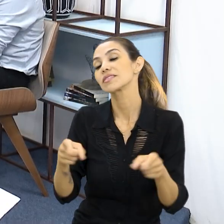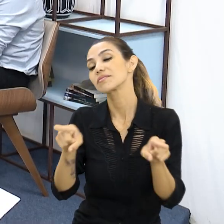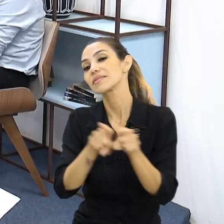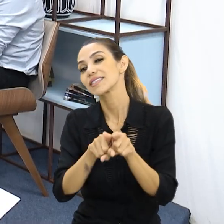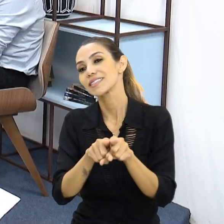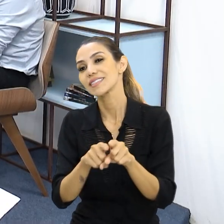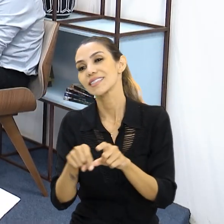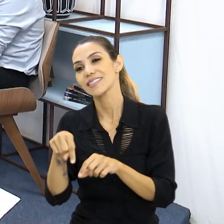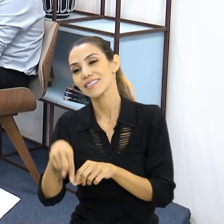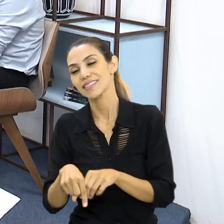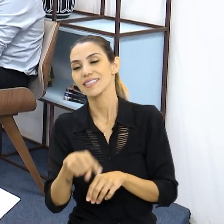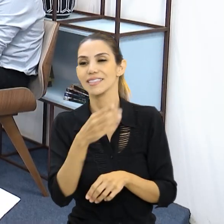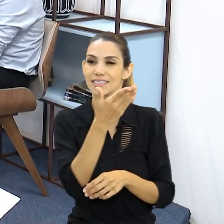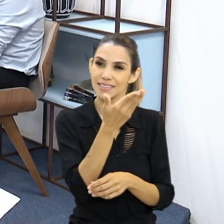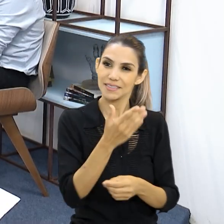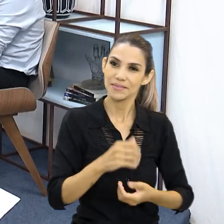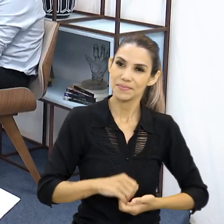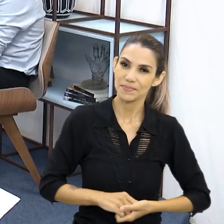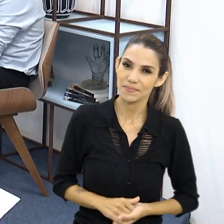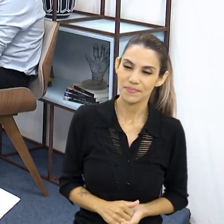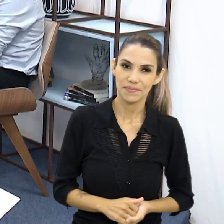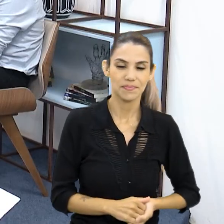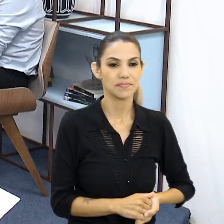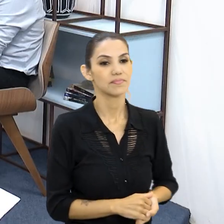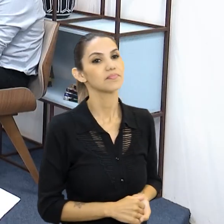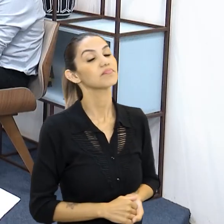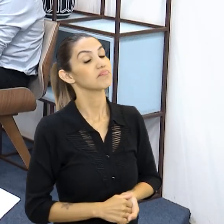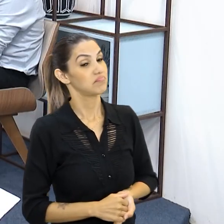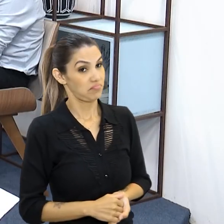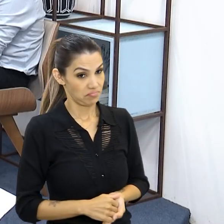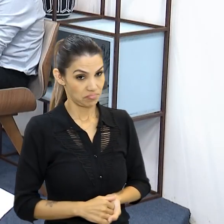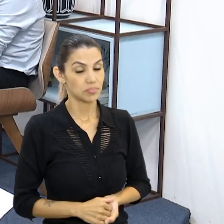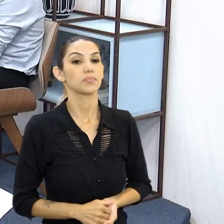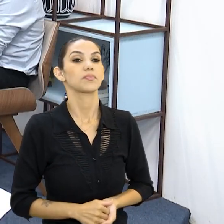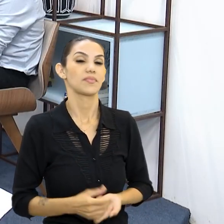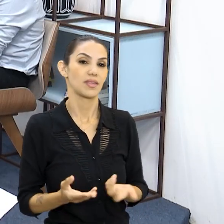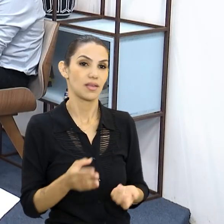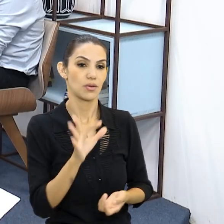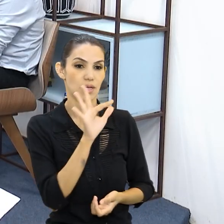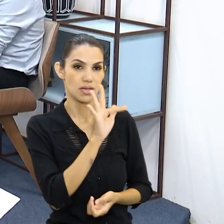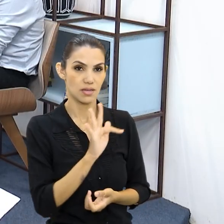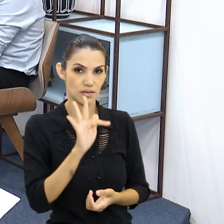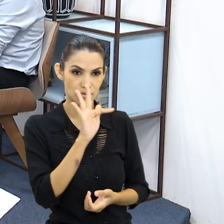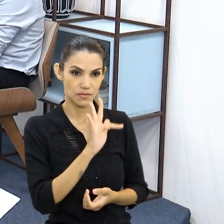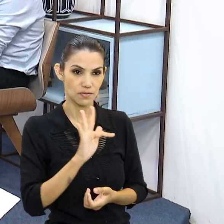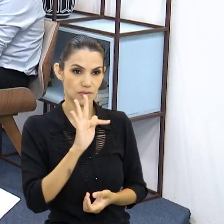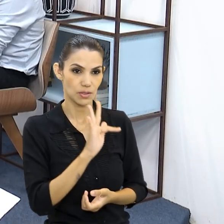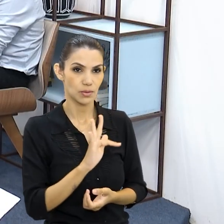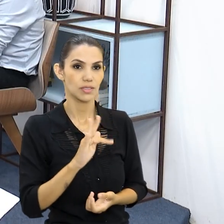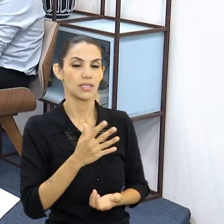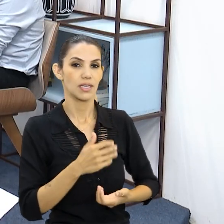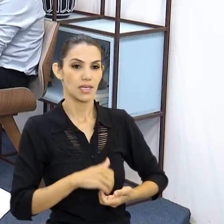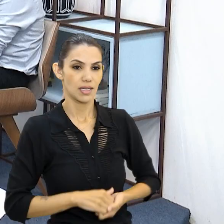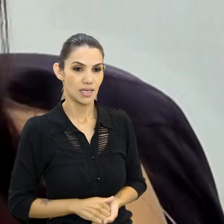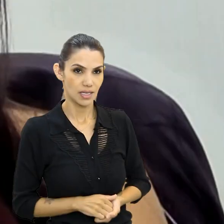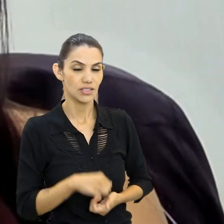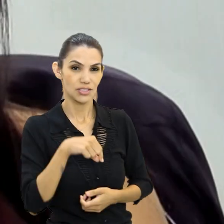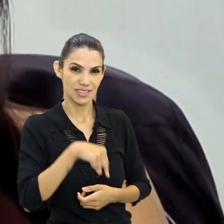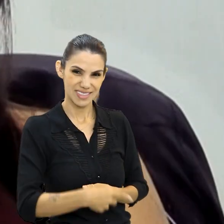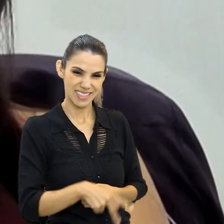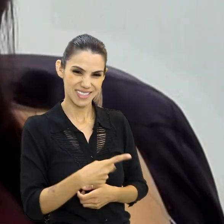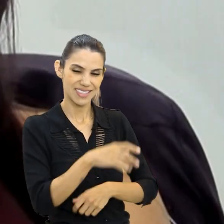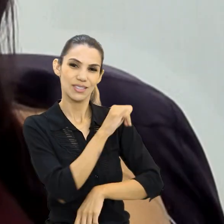gente. Na verdade, a Faculdade de Farmácia da Rural é uma faculdade